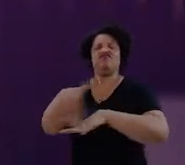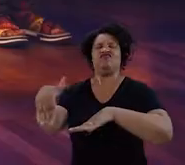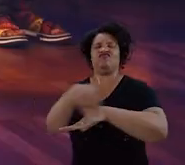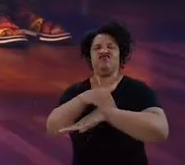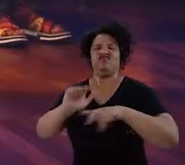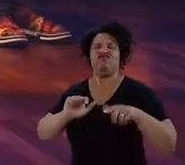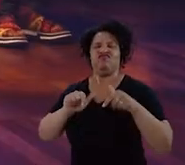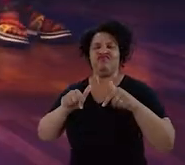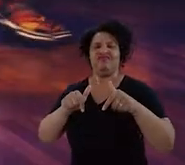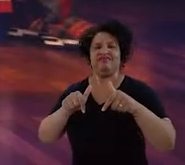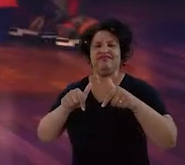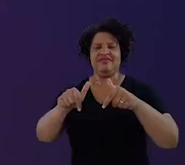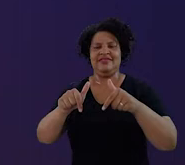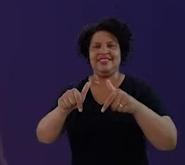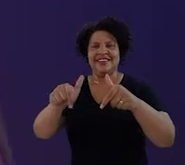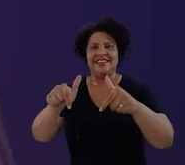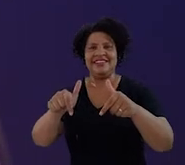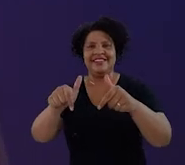pra trocar.